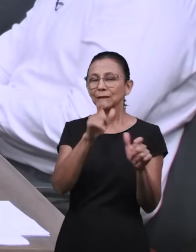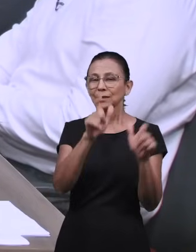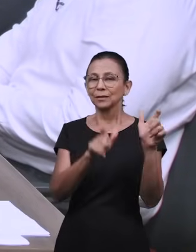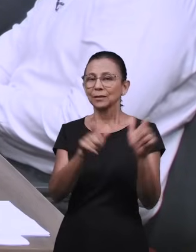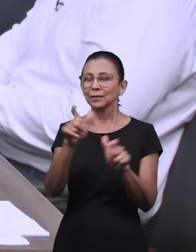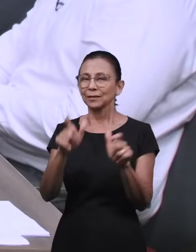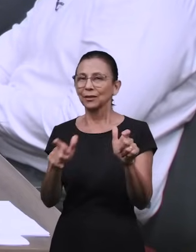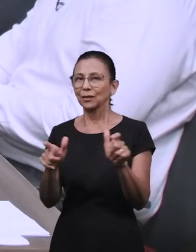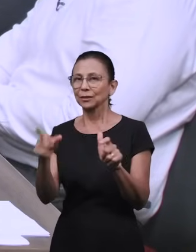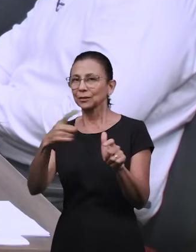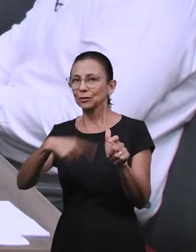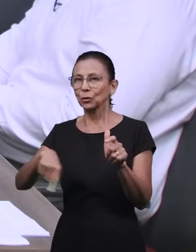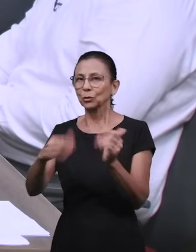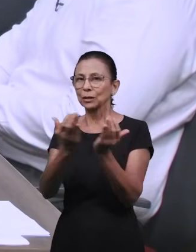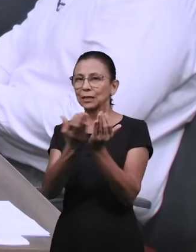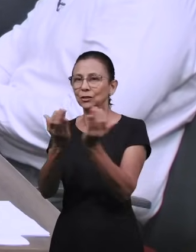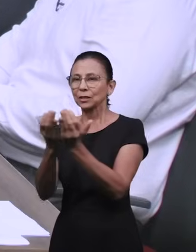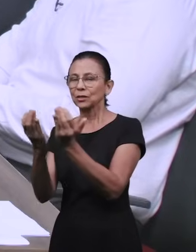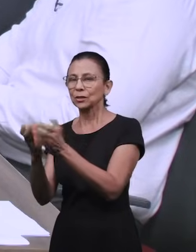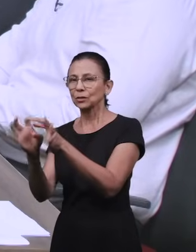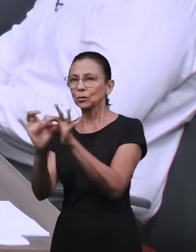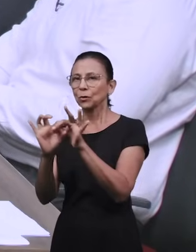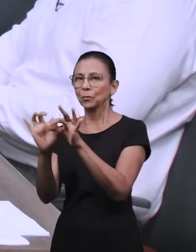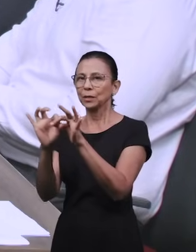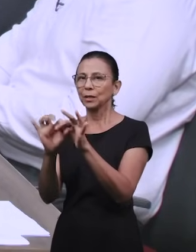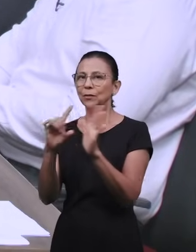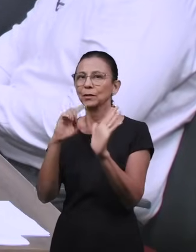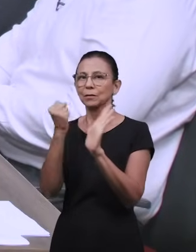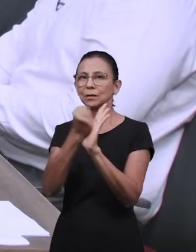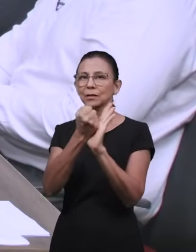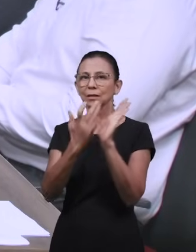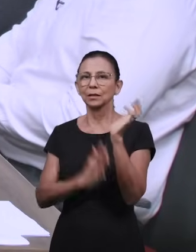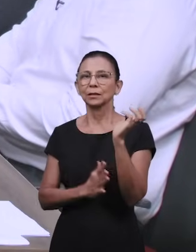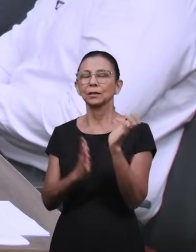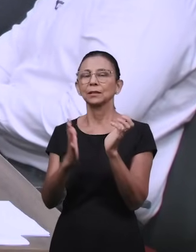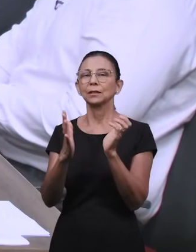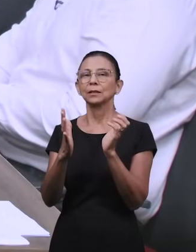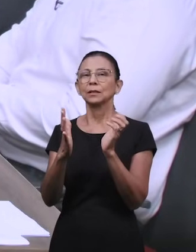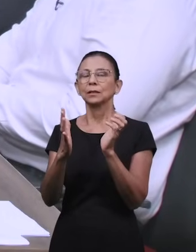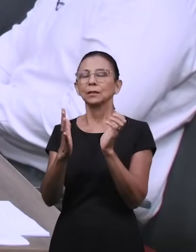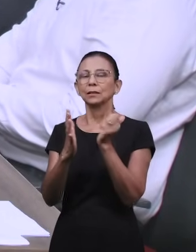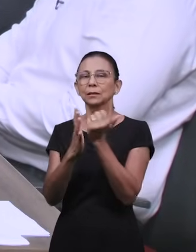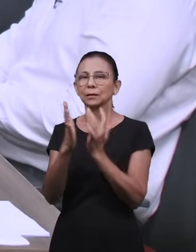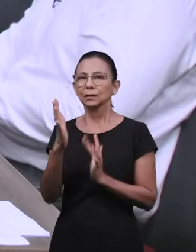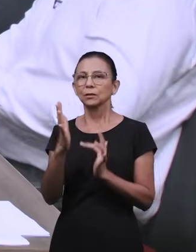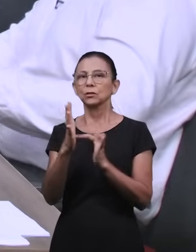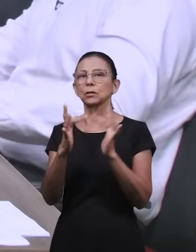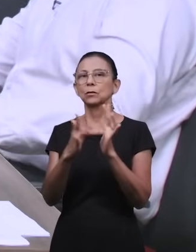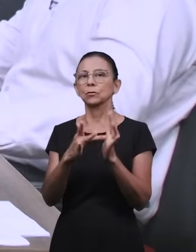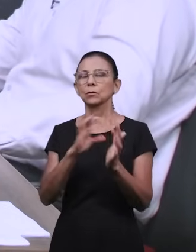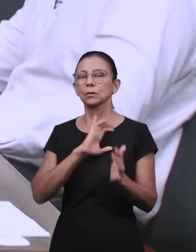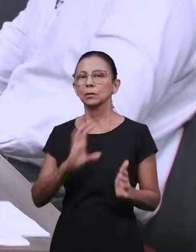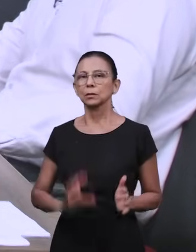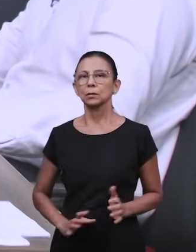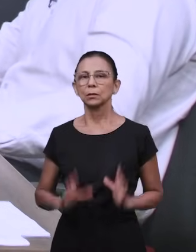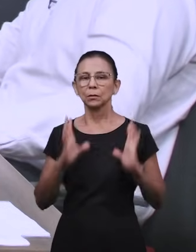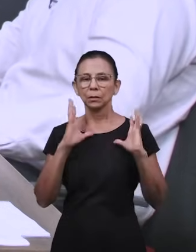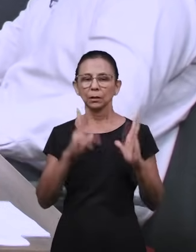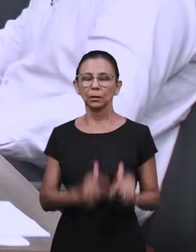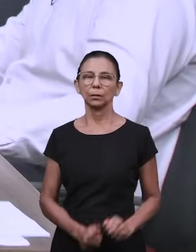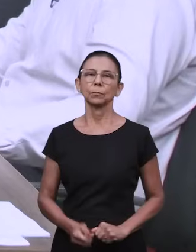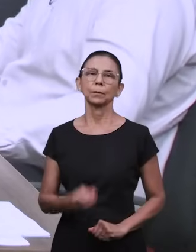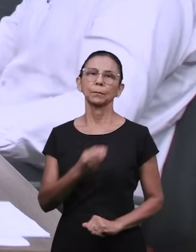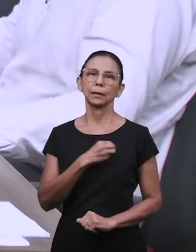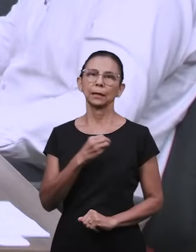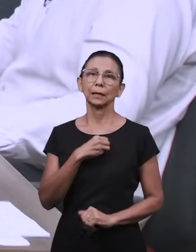temos comunhão Amém. uns com os outros. E o sangue de Jesus Cristo, seu Filho, nos purifica Glória a de Deus.